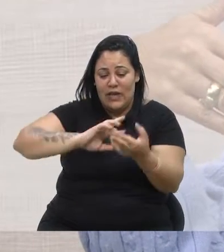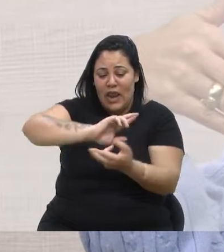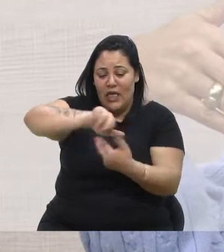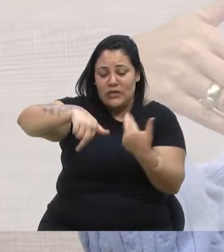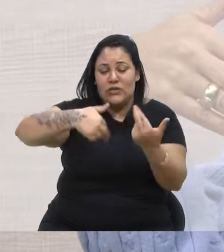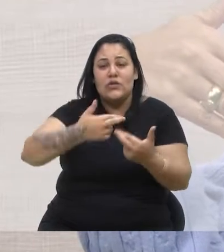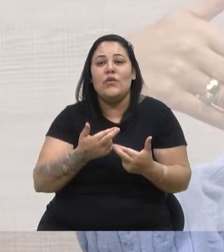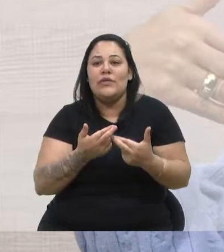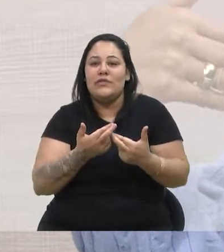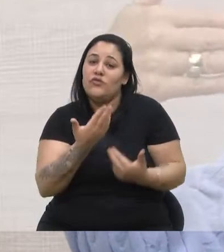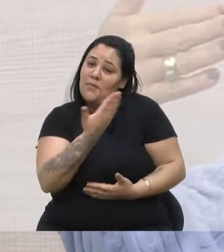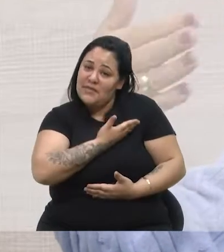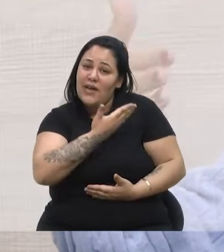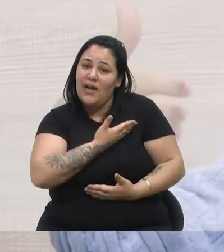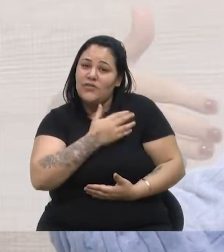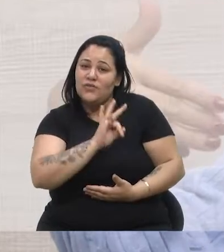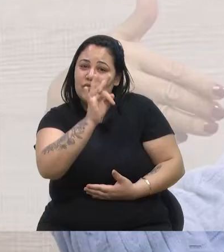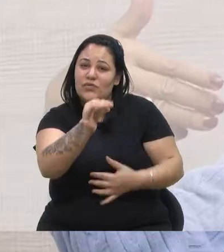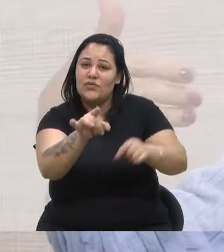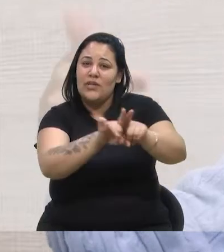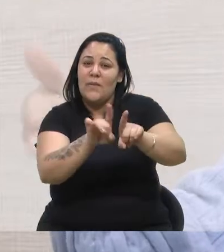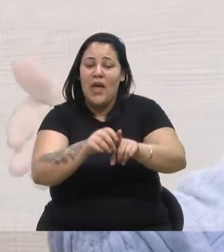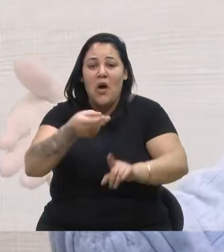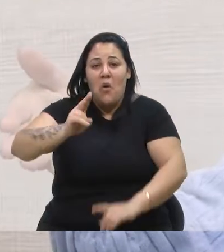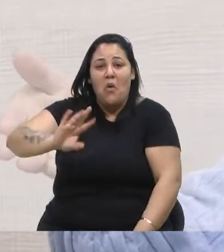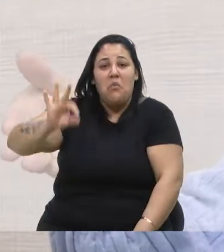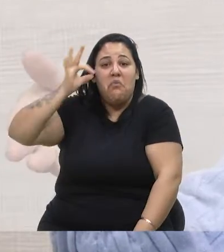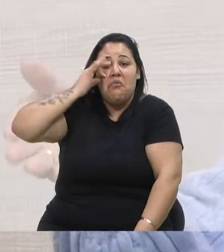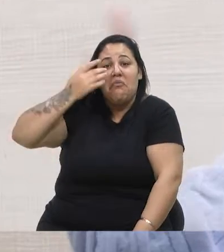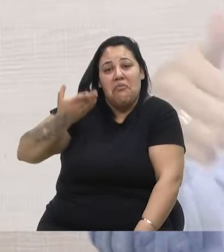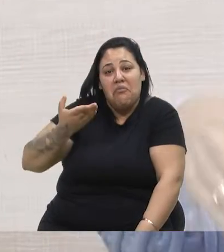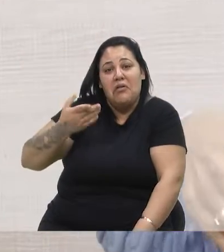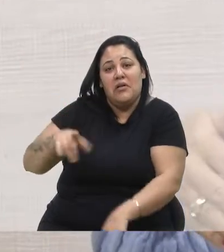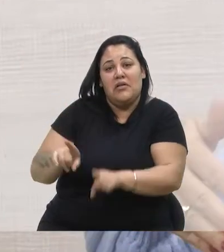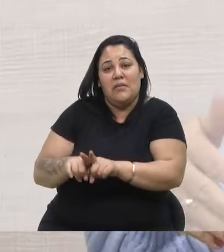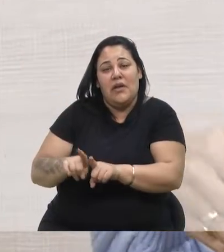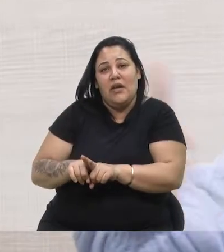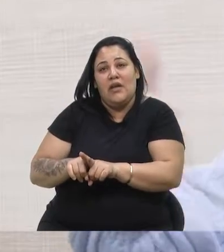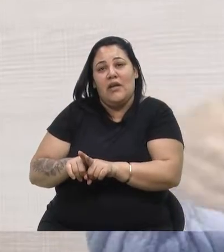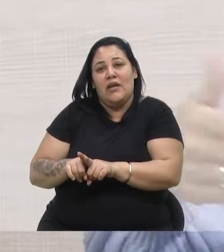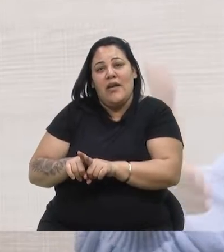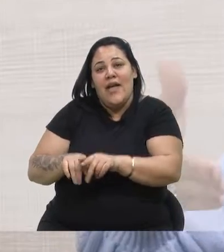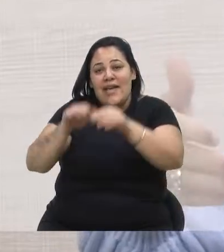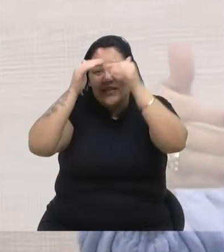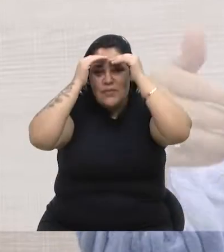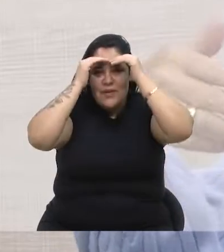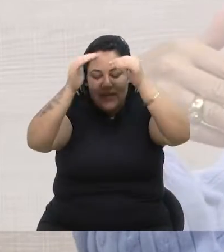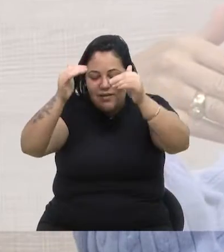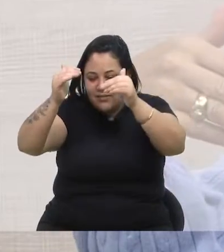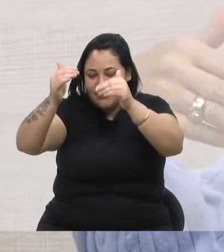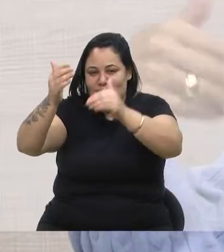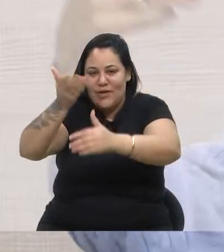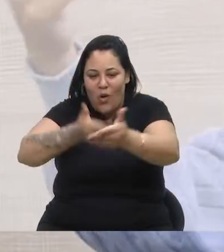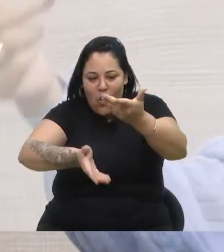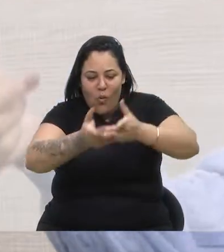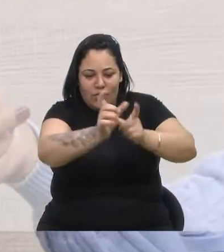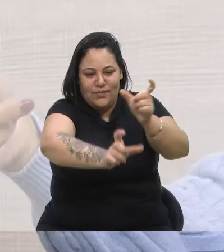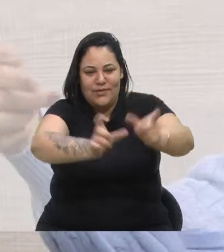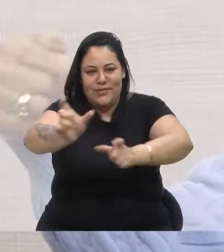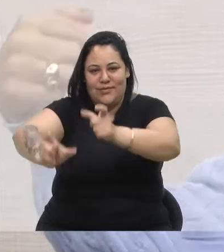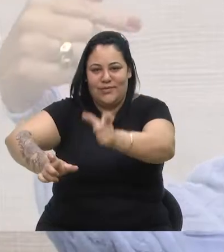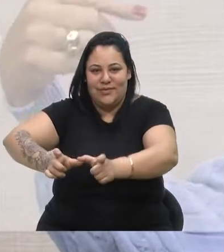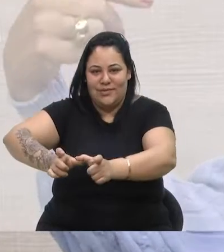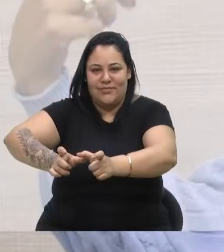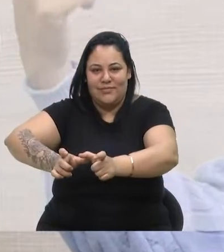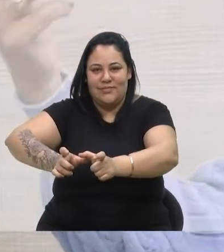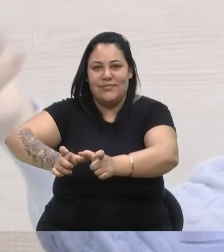justamente estabelecer relações pacíficas e amigáveis no futuro ou no presente, se ela está interagindo, respeitando o